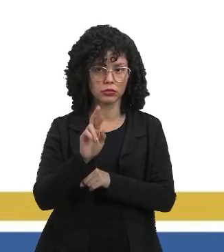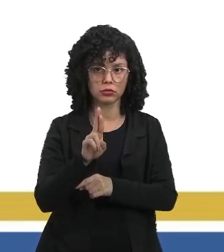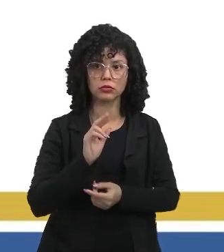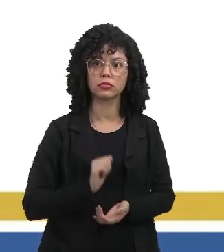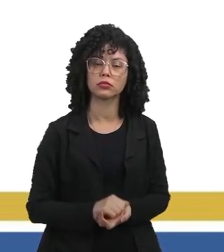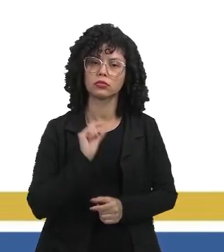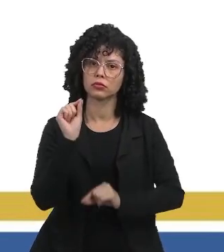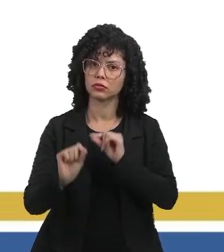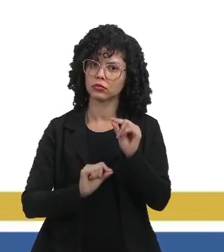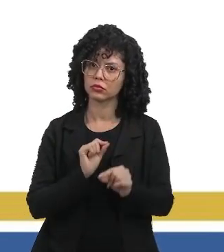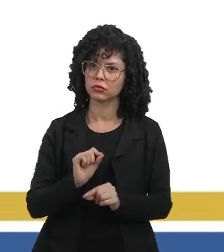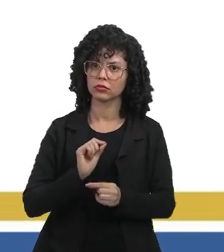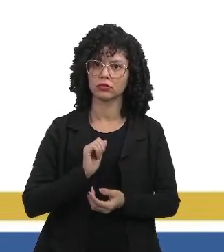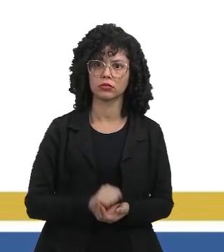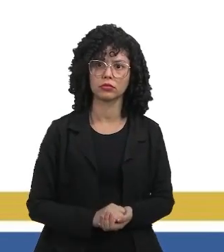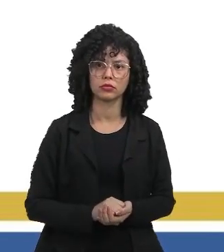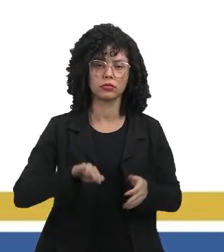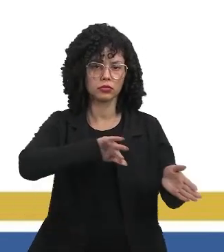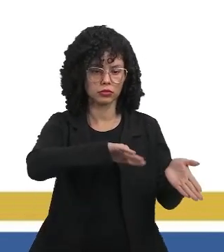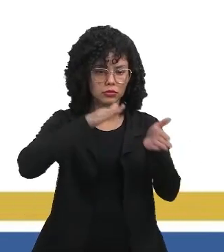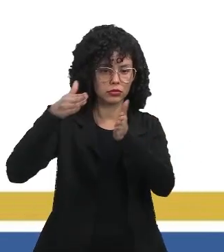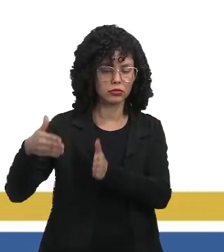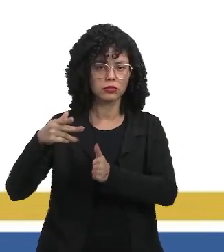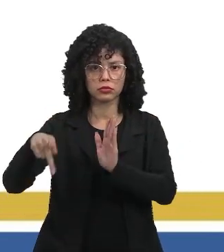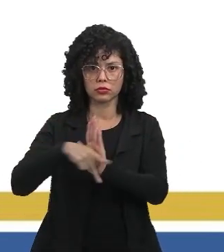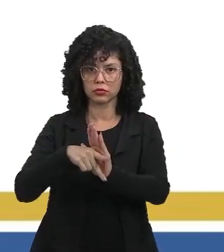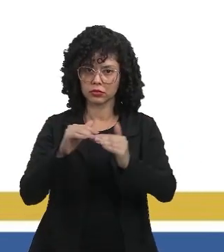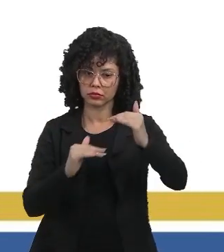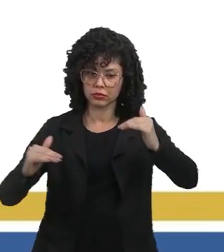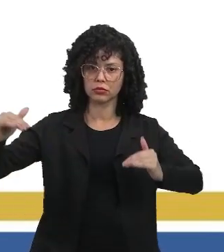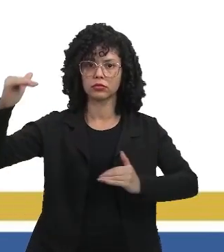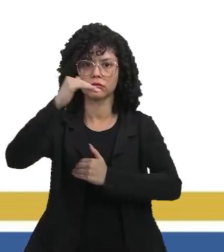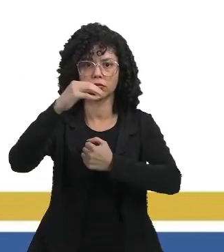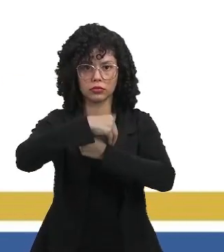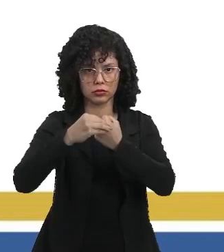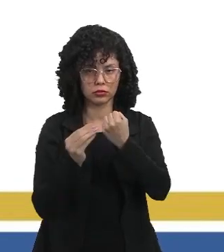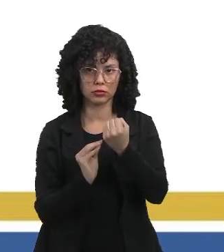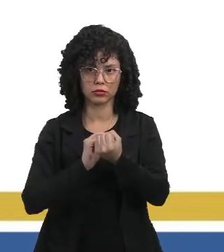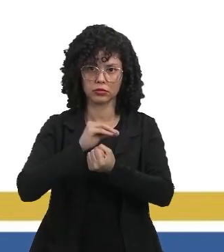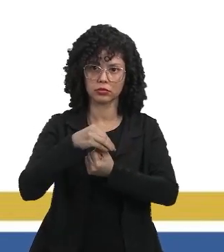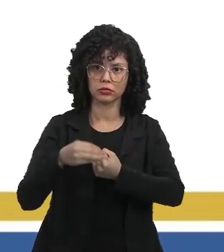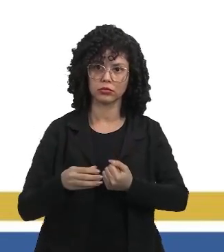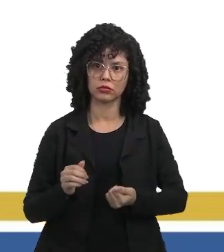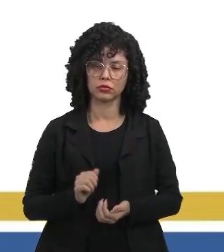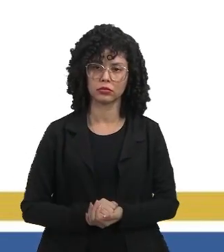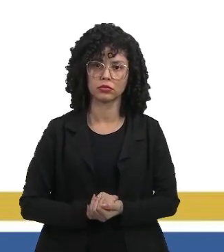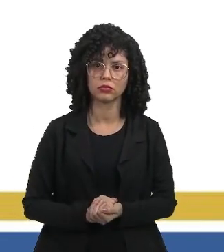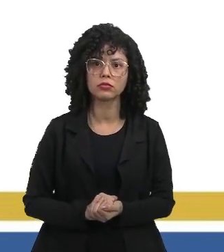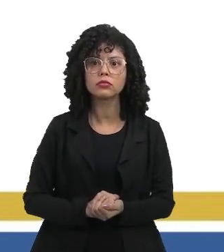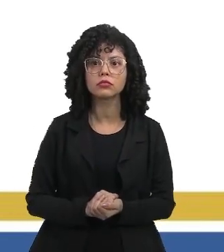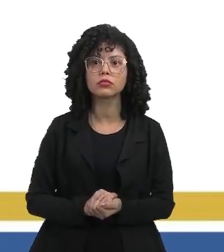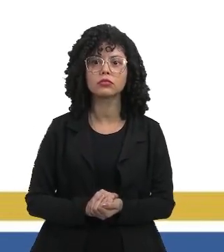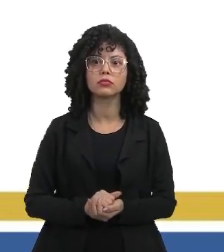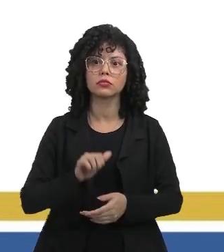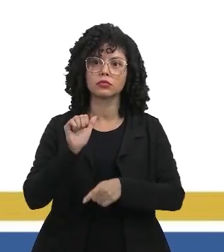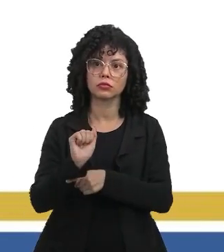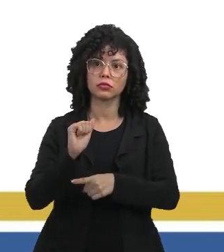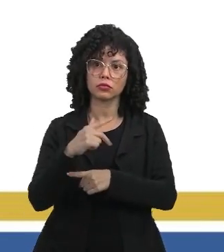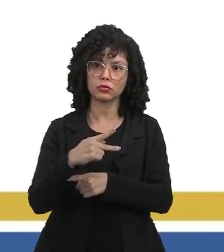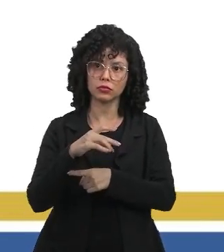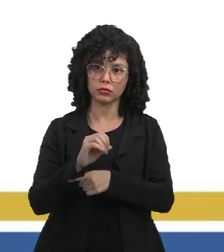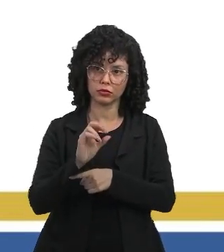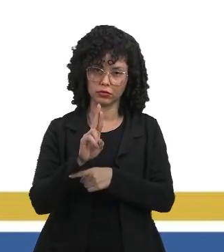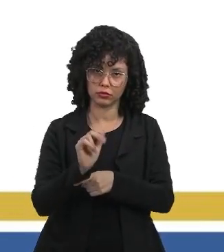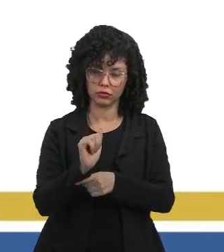tô tratando de hidrocarbonetos que é essa parte aqui de cima da molécula Você tem uma parte Apolar não